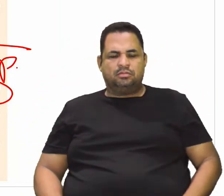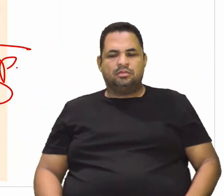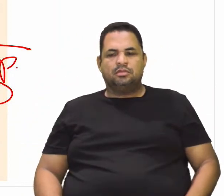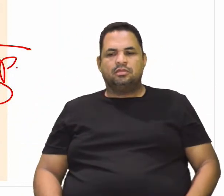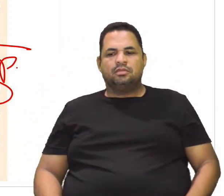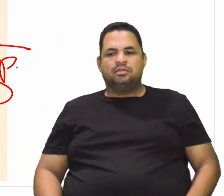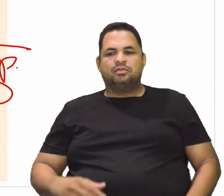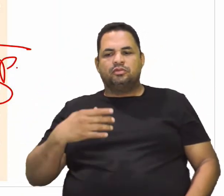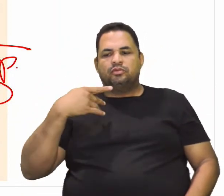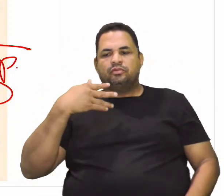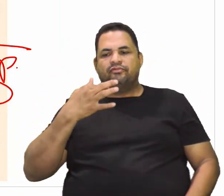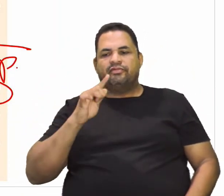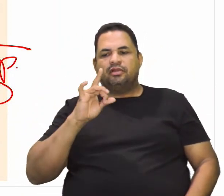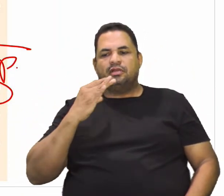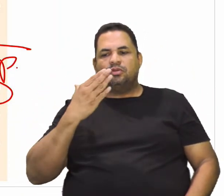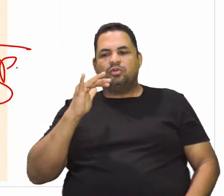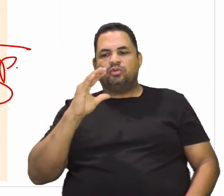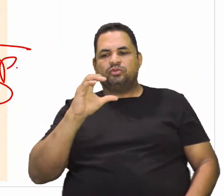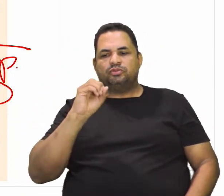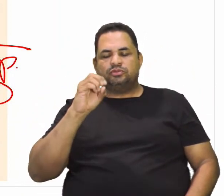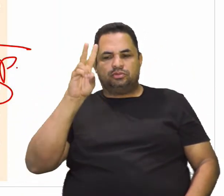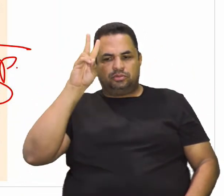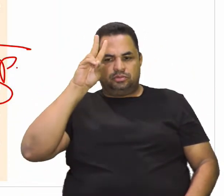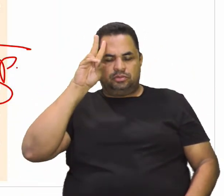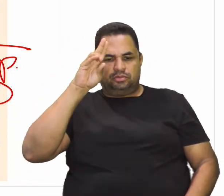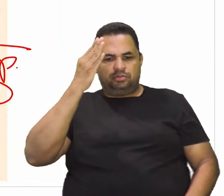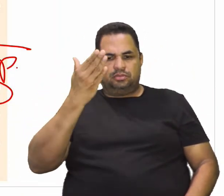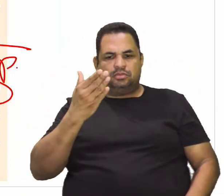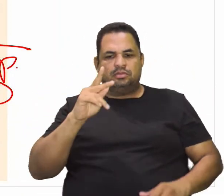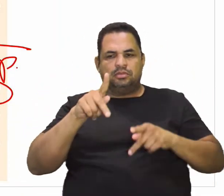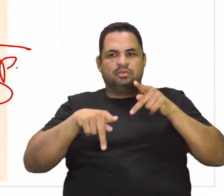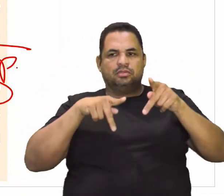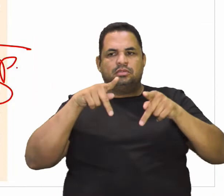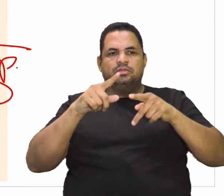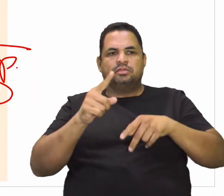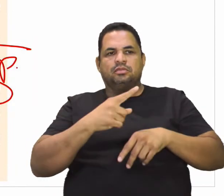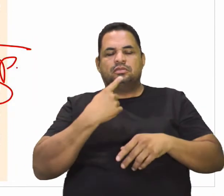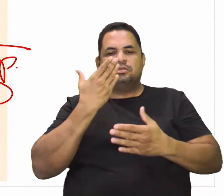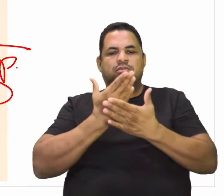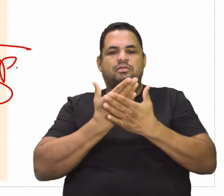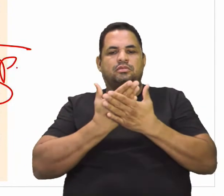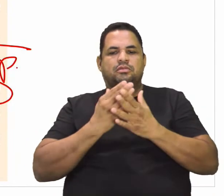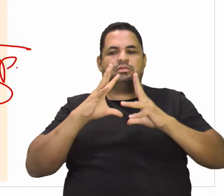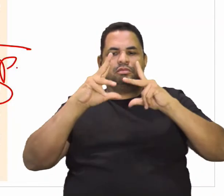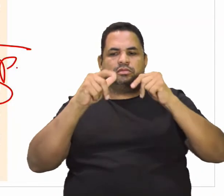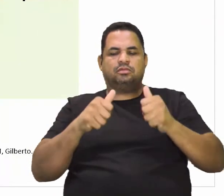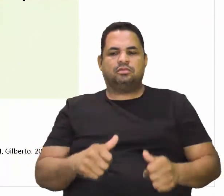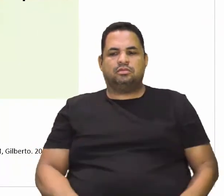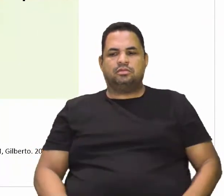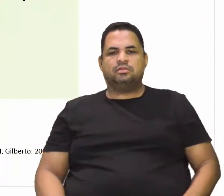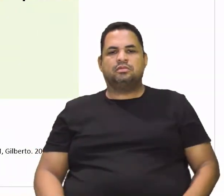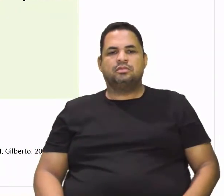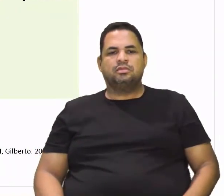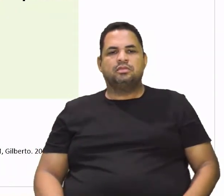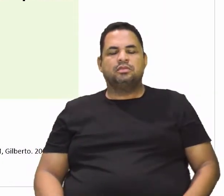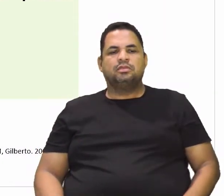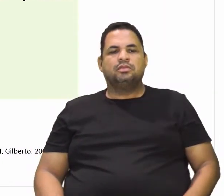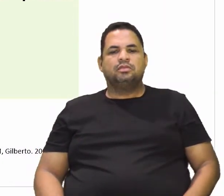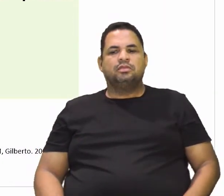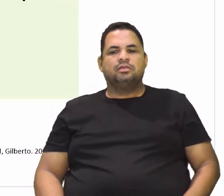dos francos. Lembra o povo franco, que nós já estudamos e tudo. Ele vai barrar